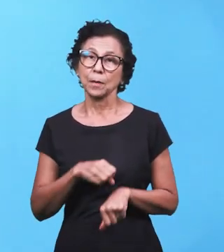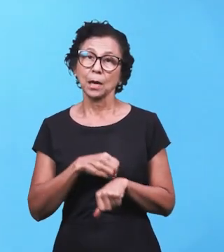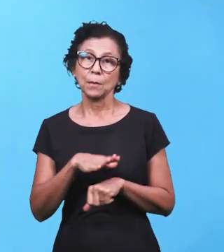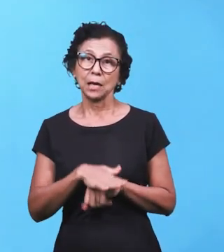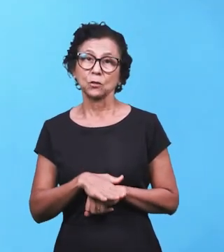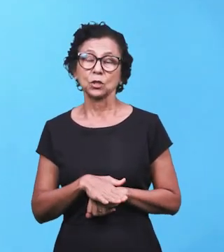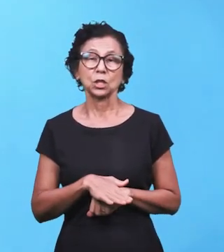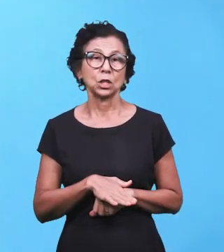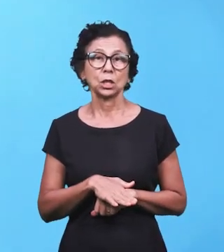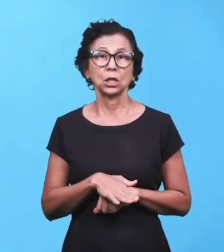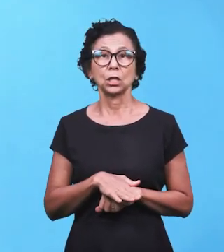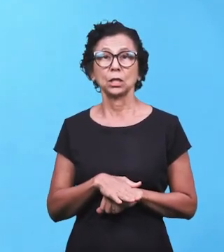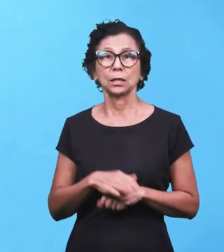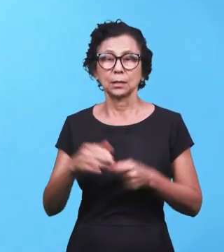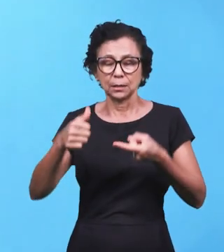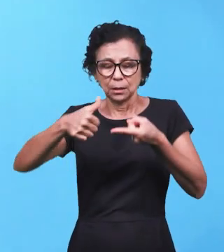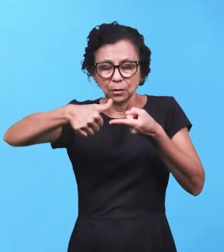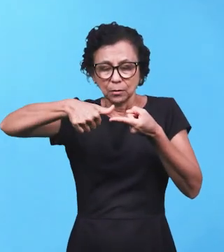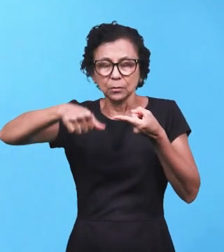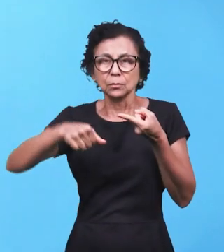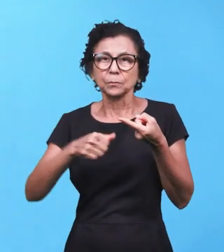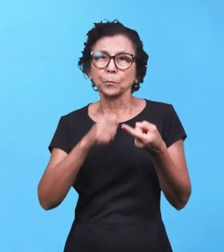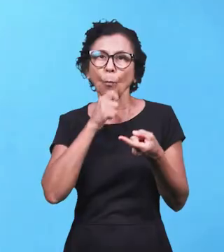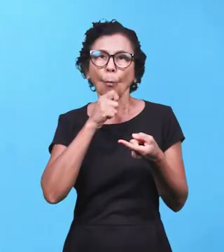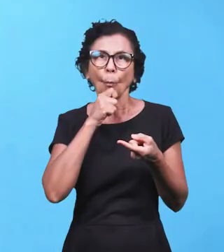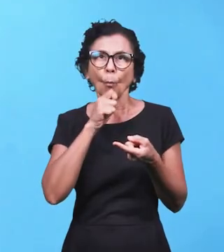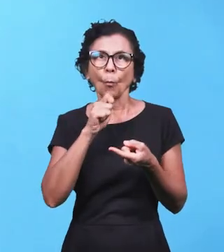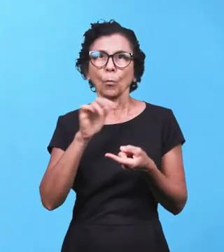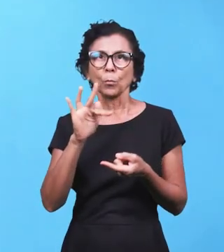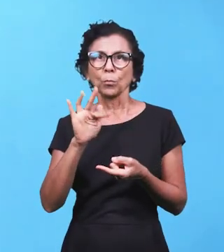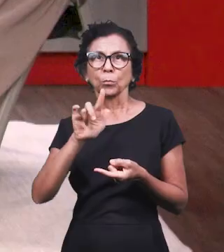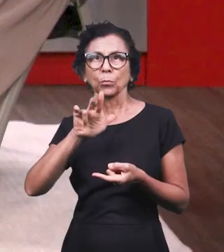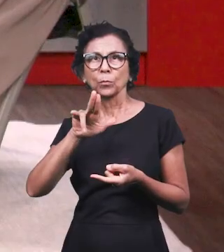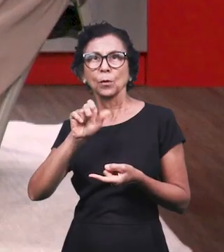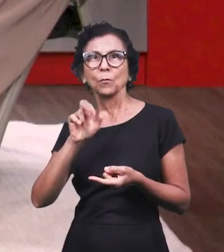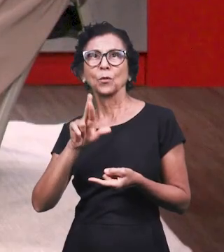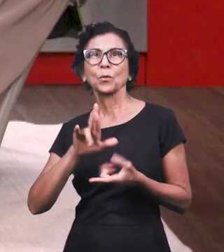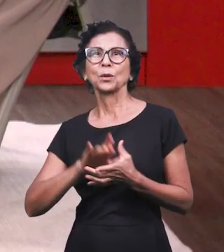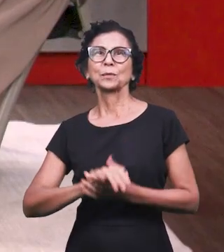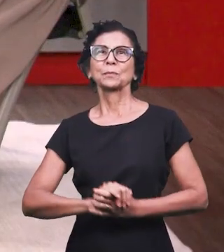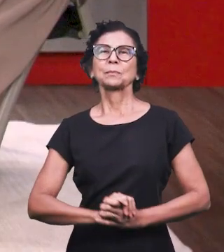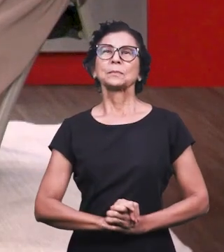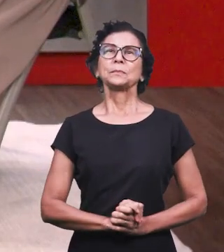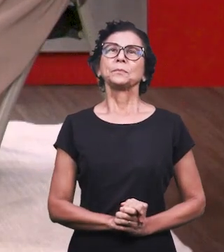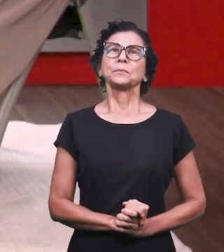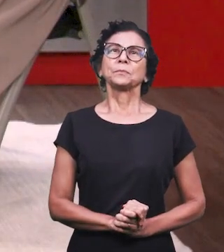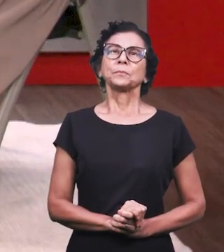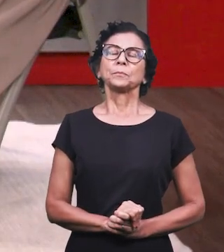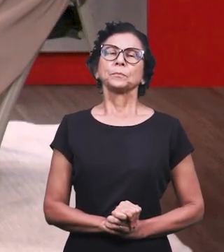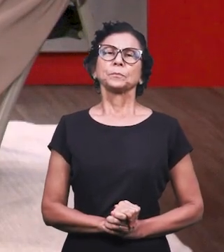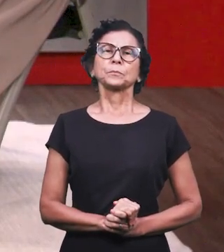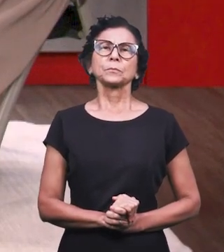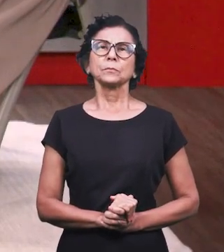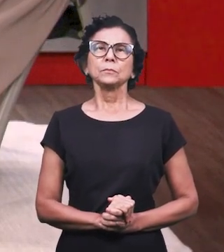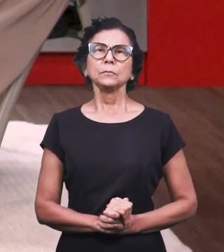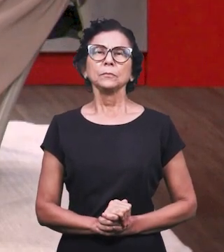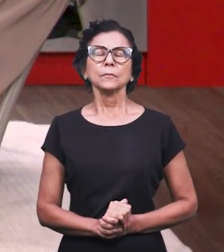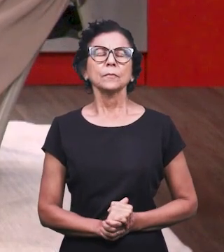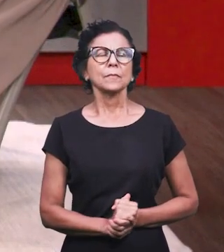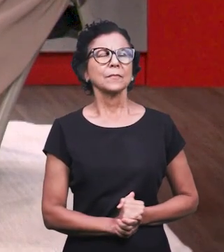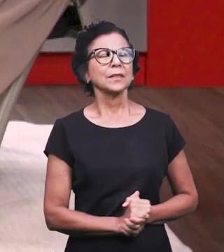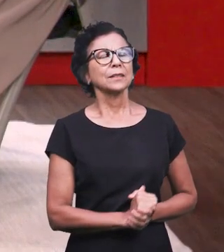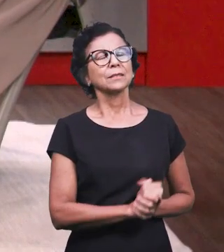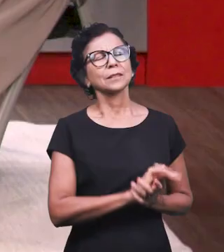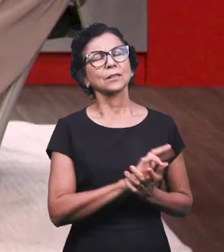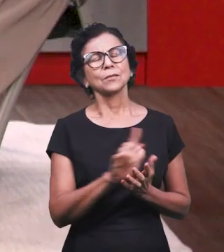criança, porque se tem risco de ingestão, torna-se perigoso. E os cremes dentais com carvão ativado,